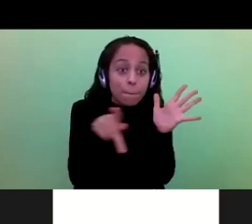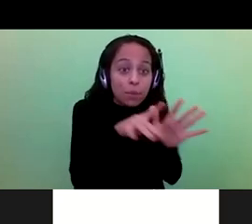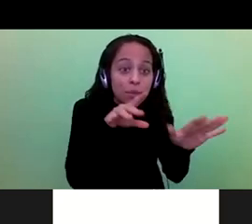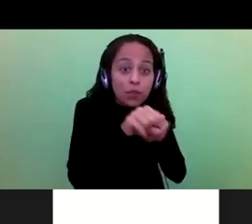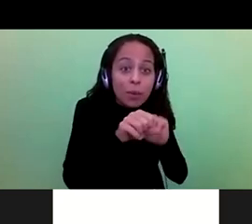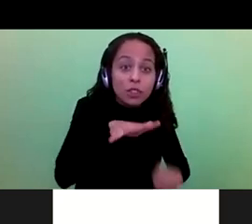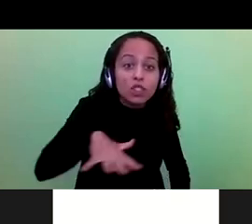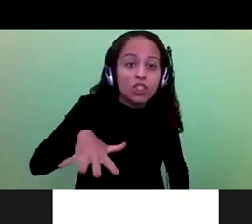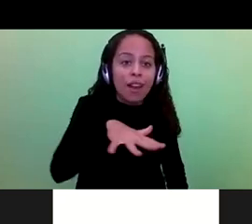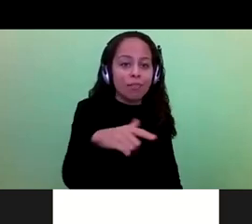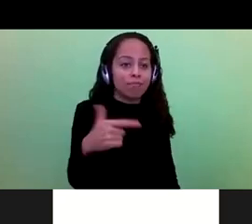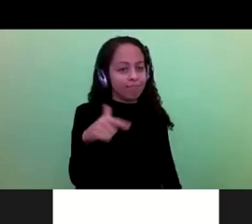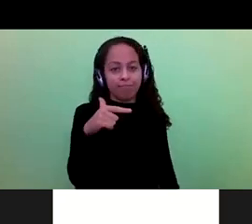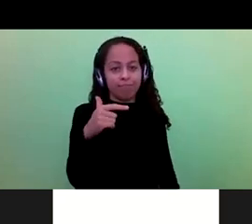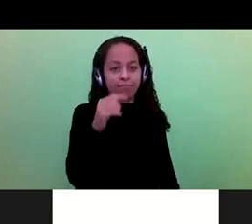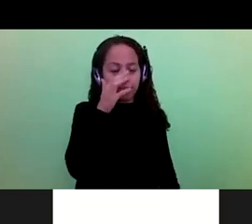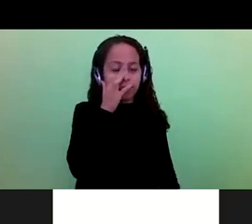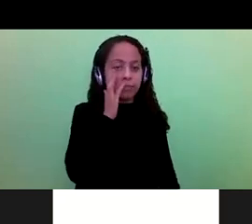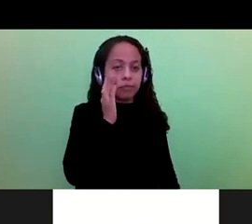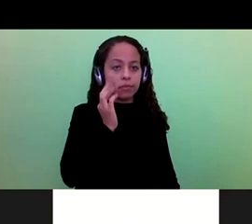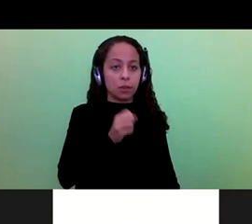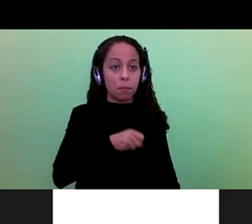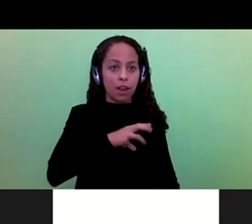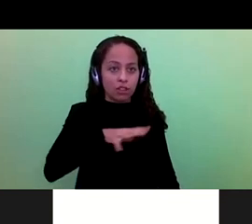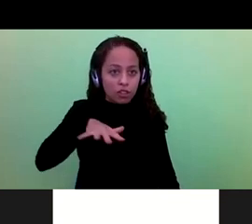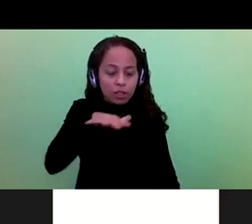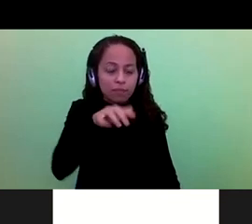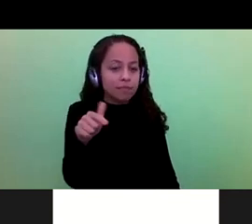geral. E nós não temos